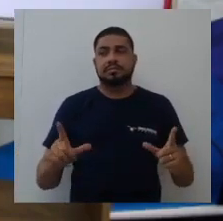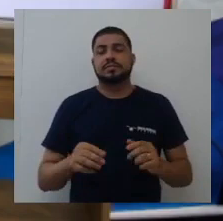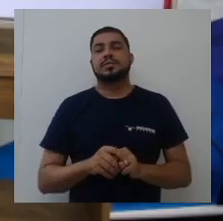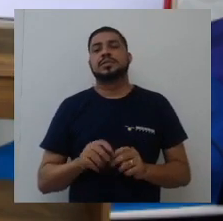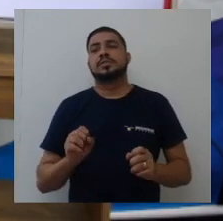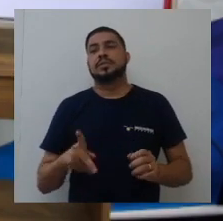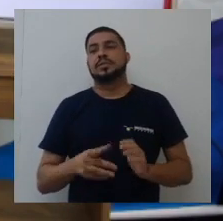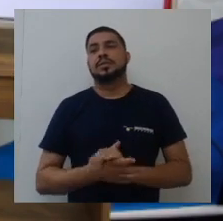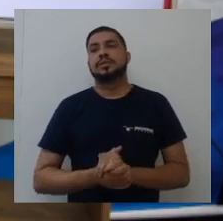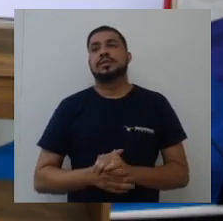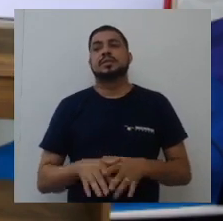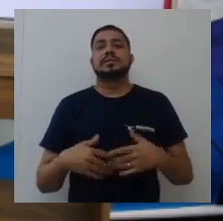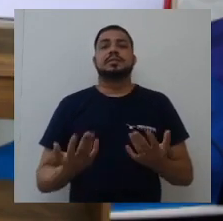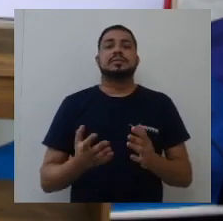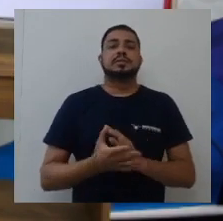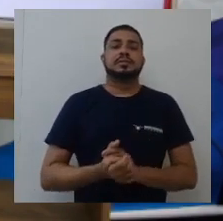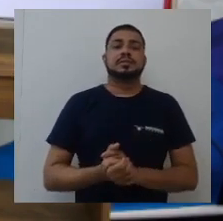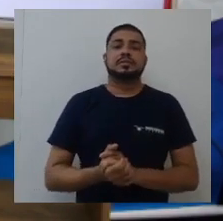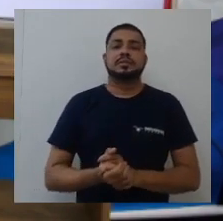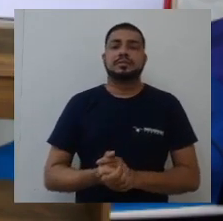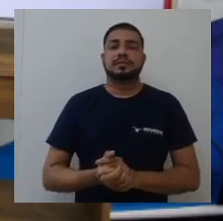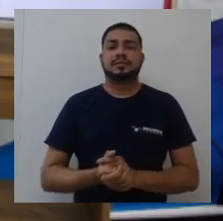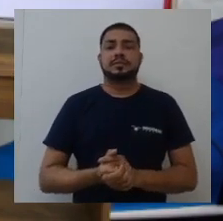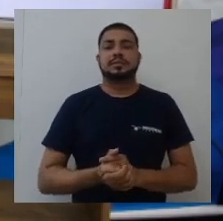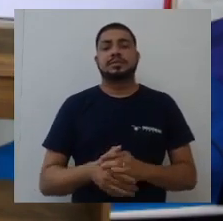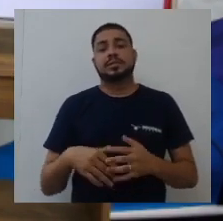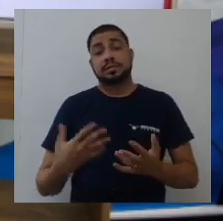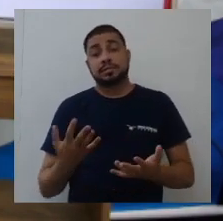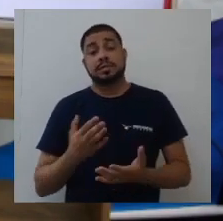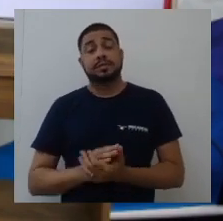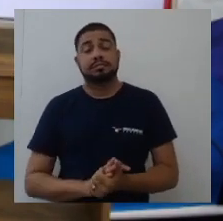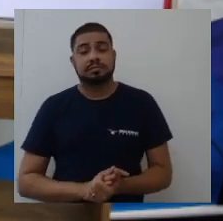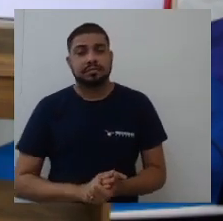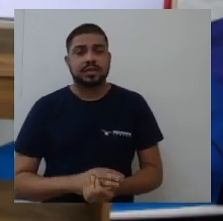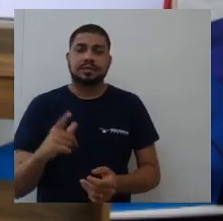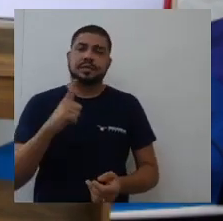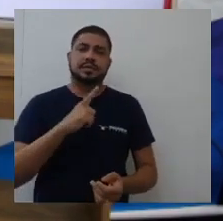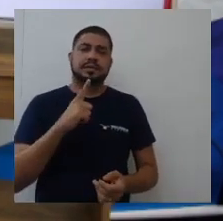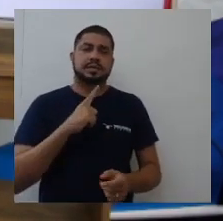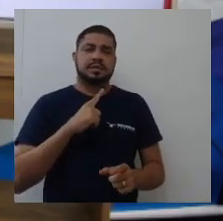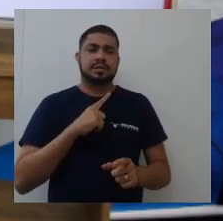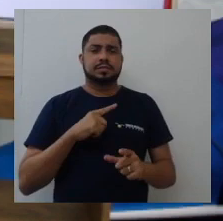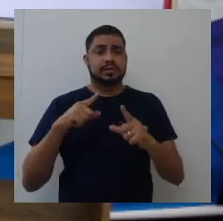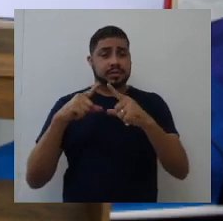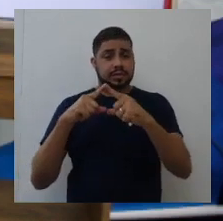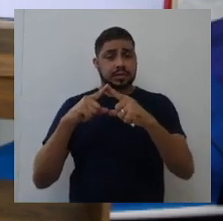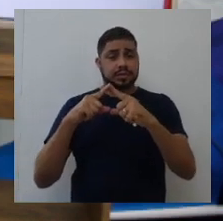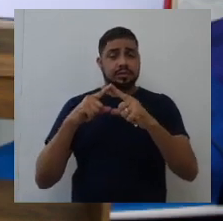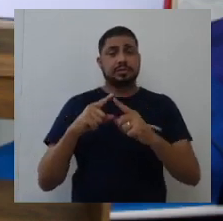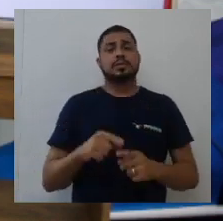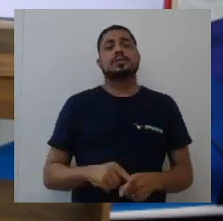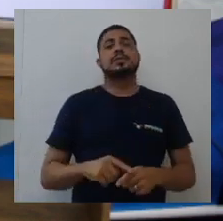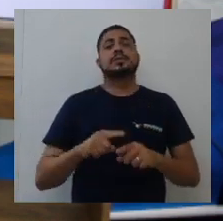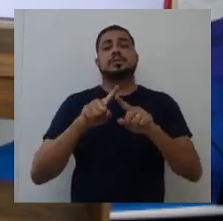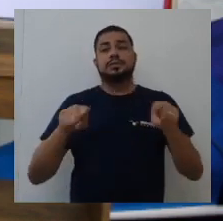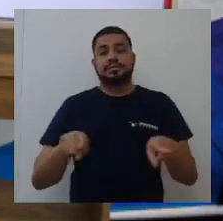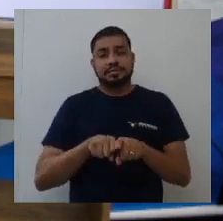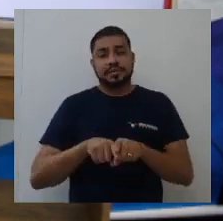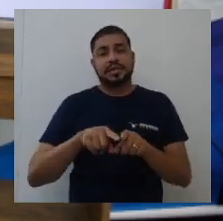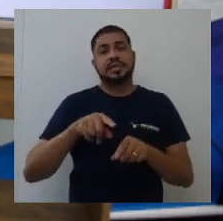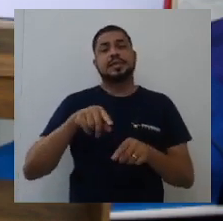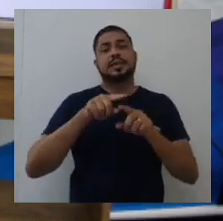Então já foi, acho que sim. Pronto. Então é isso. Então aqui eu tenho ó, um triângulo retângulo, onde está apresentando